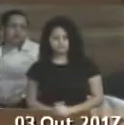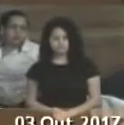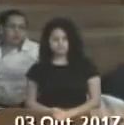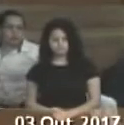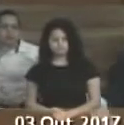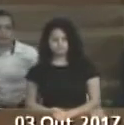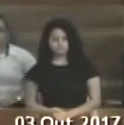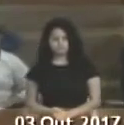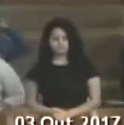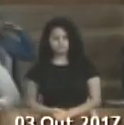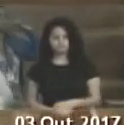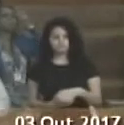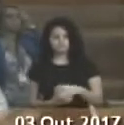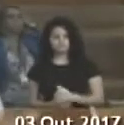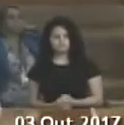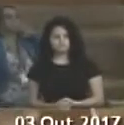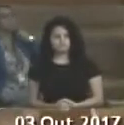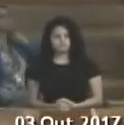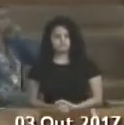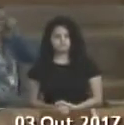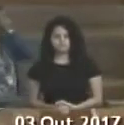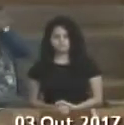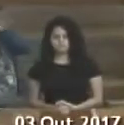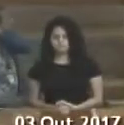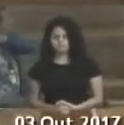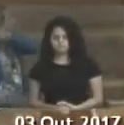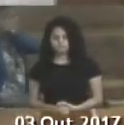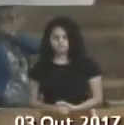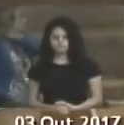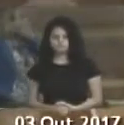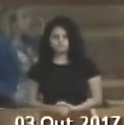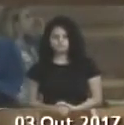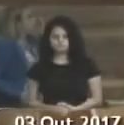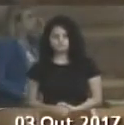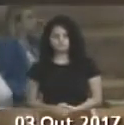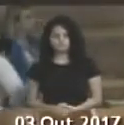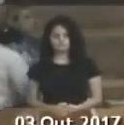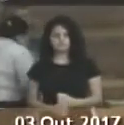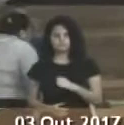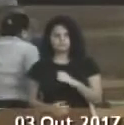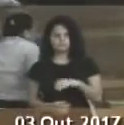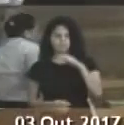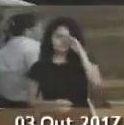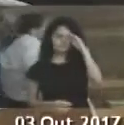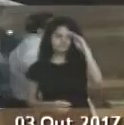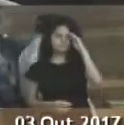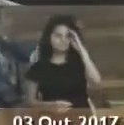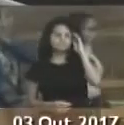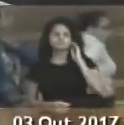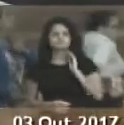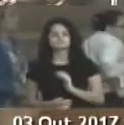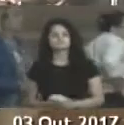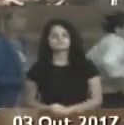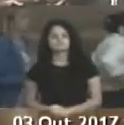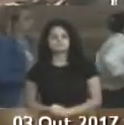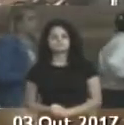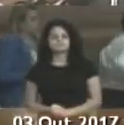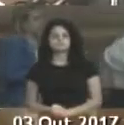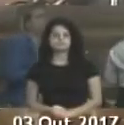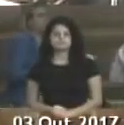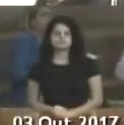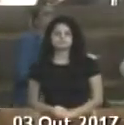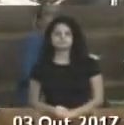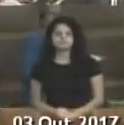redigi e digitei, e eu, Jedai, segundo secretário, subscrevo e assino. Obrigado. Foi.